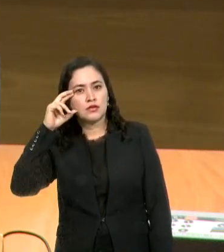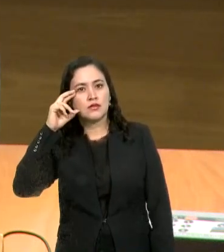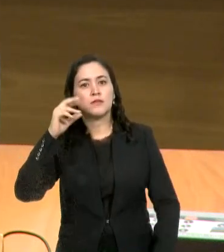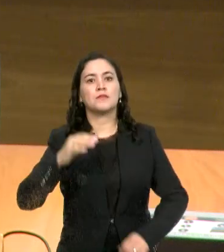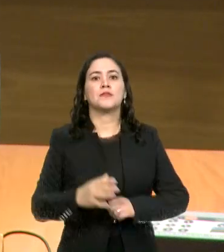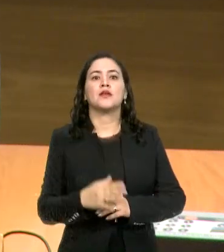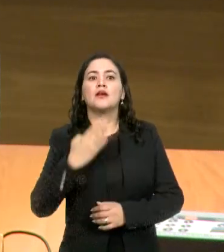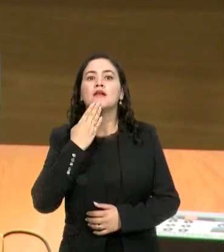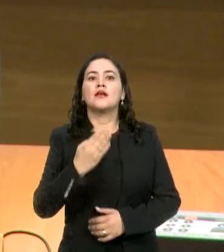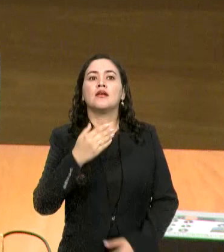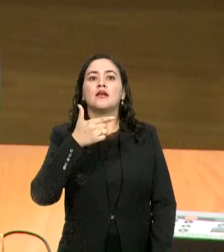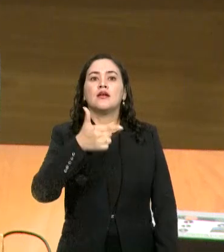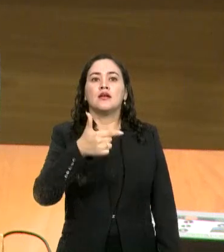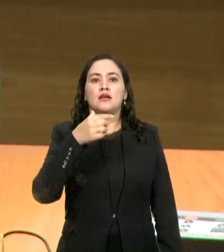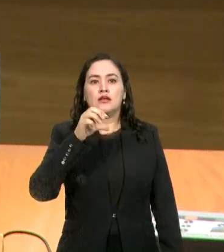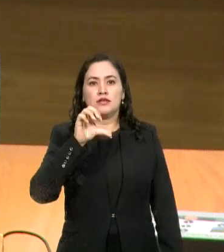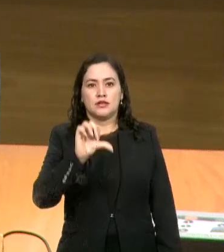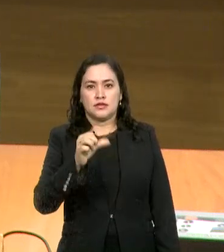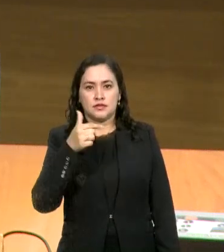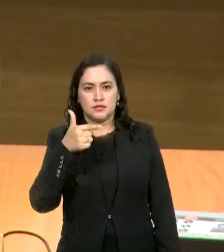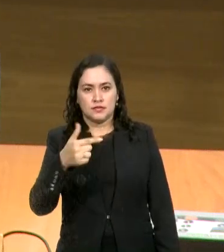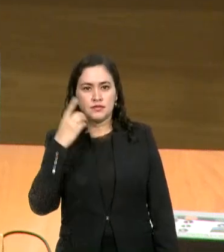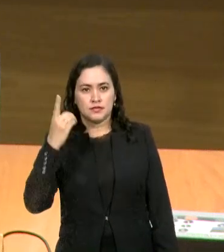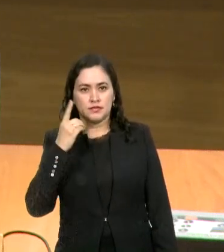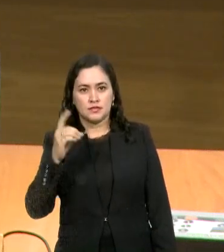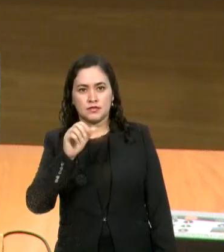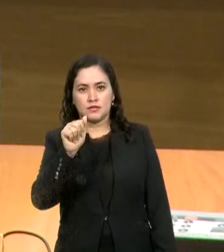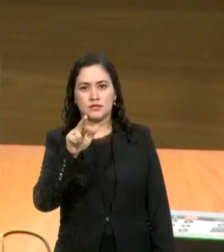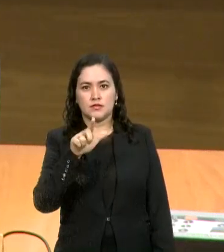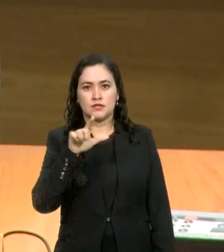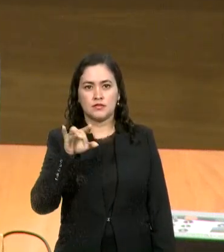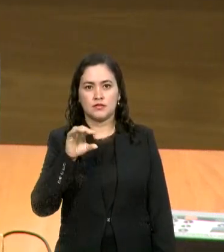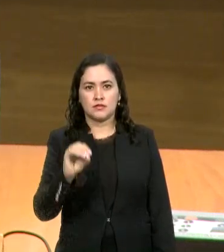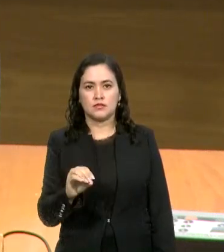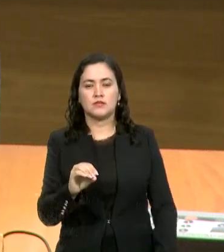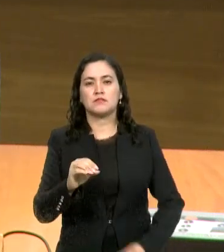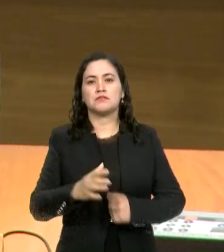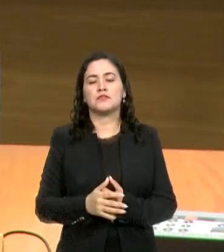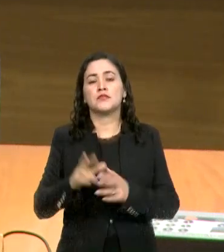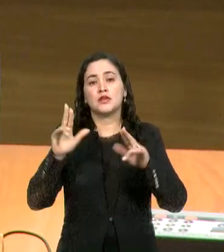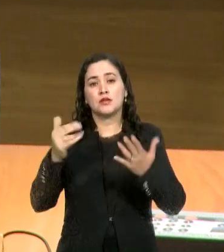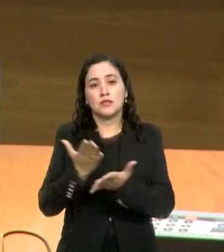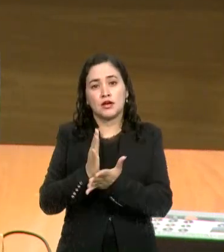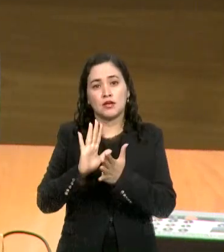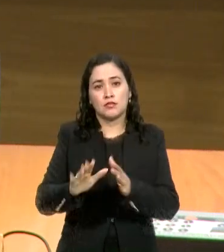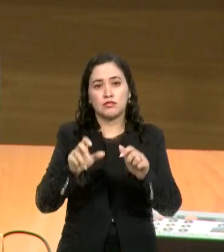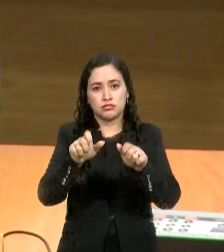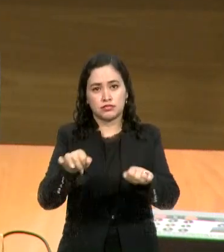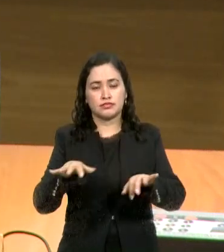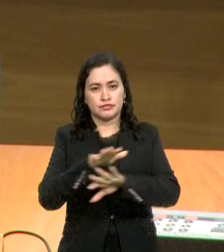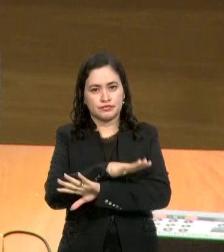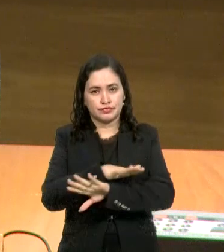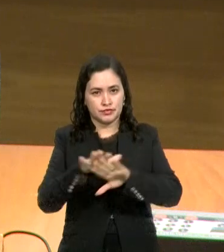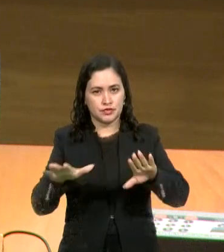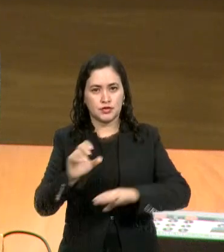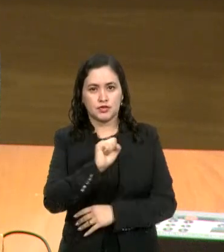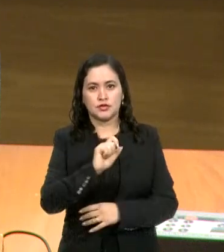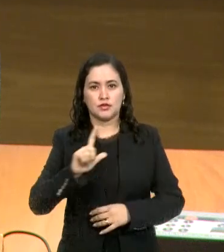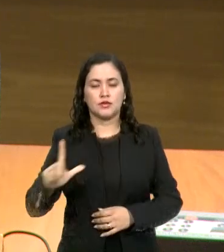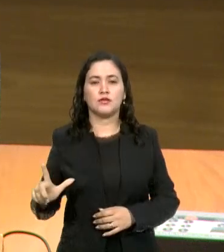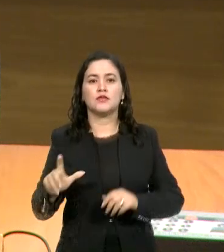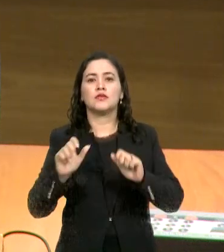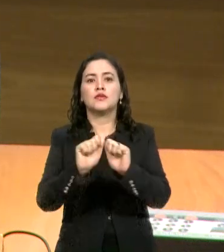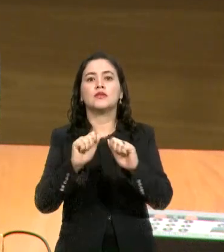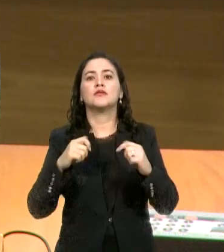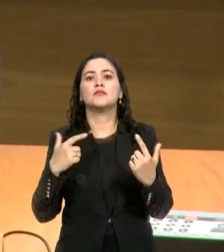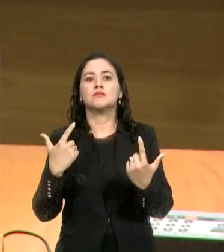de 2023, de autoria do Poder Executivo, encaminhando o projeto de lei de número 473 de 2023. Projetos de